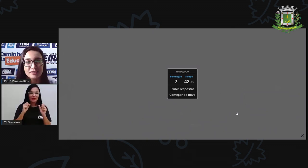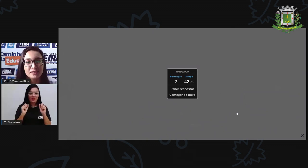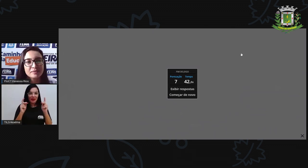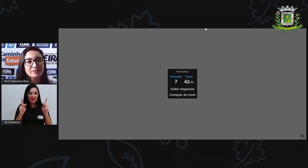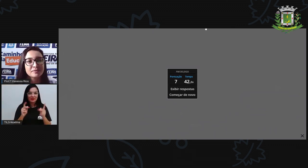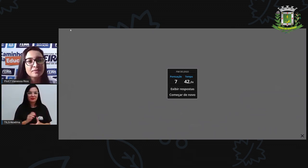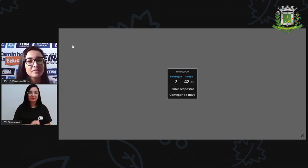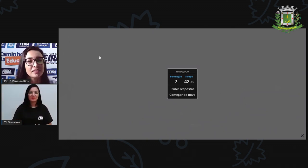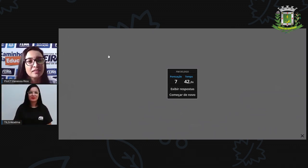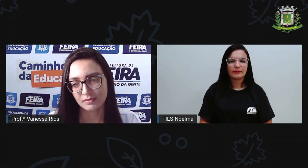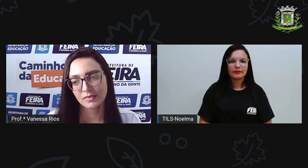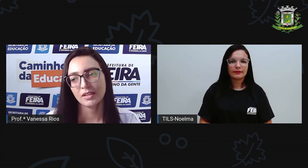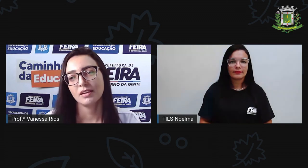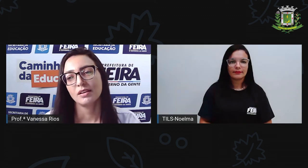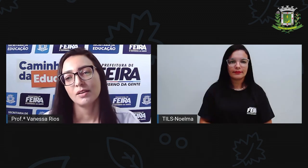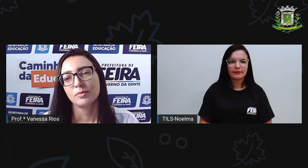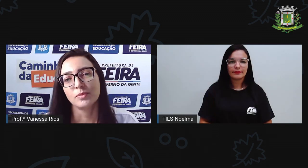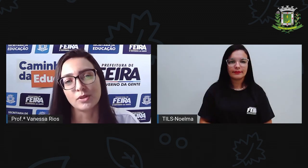Tá certo?